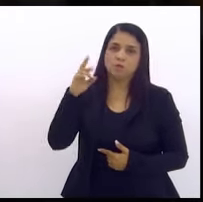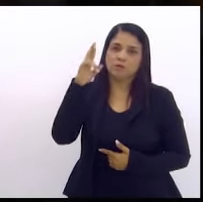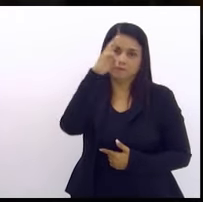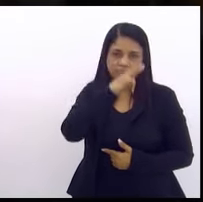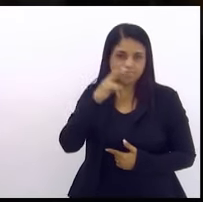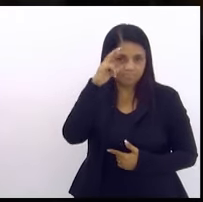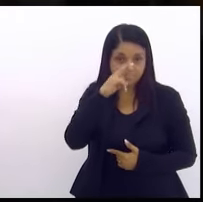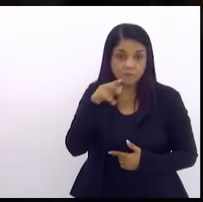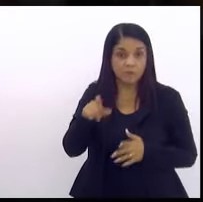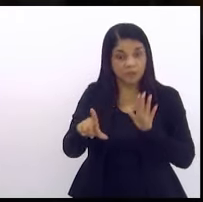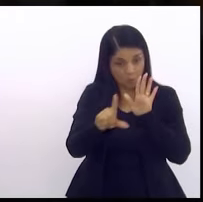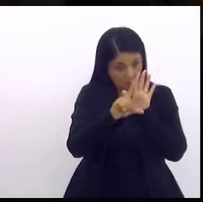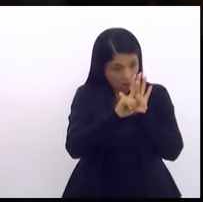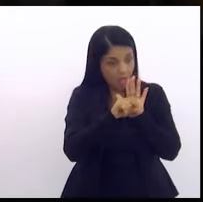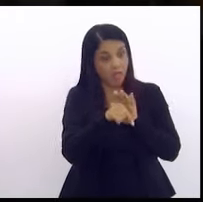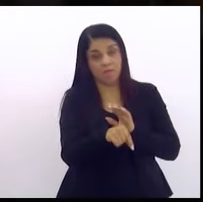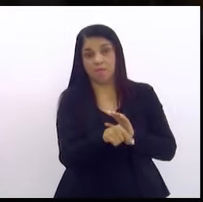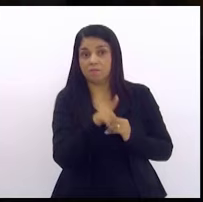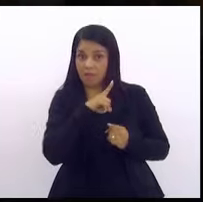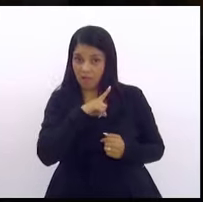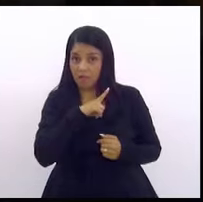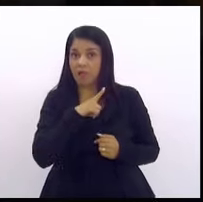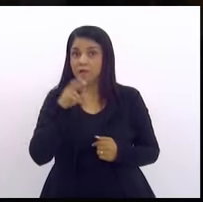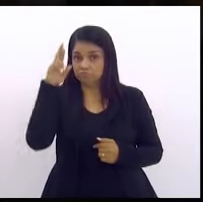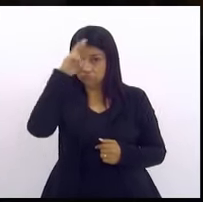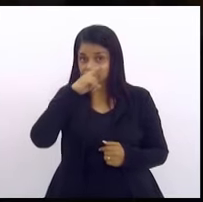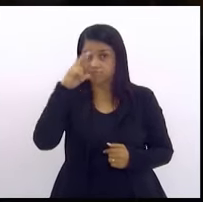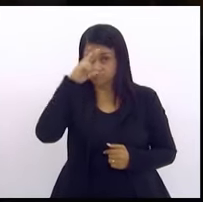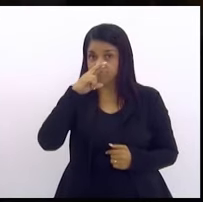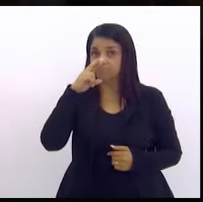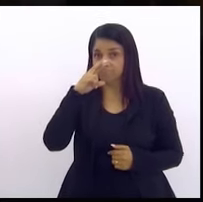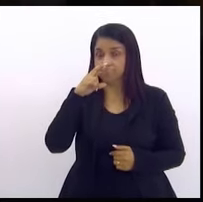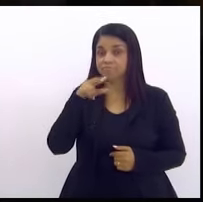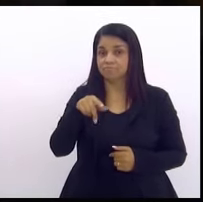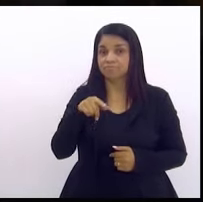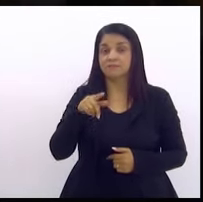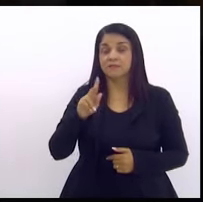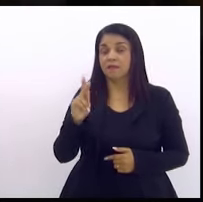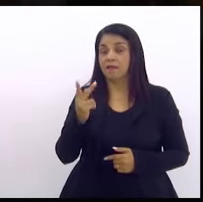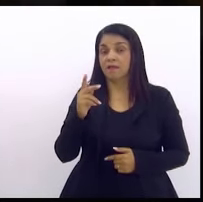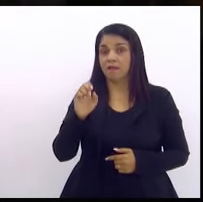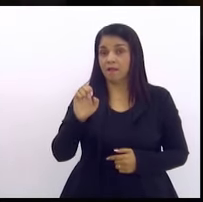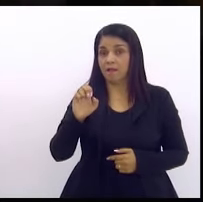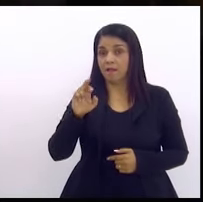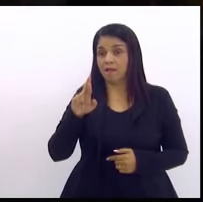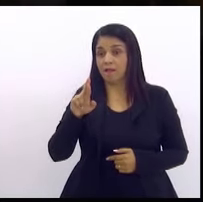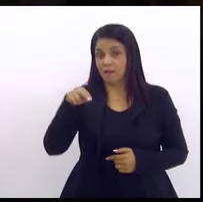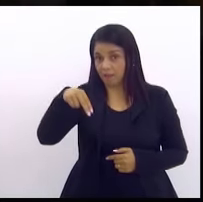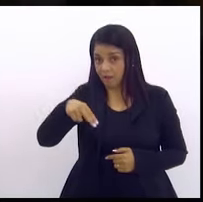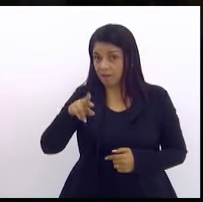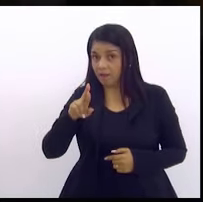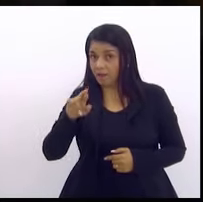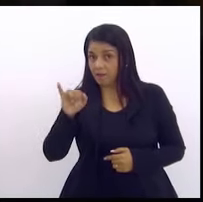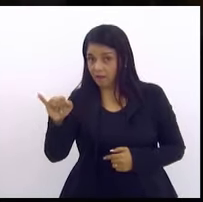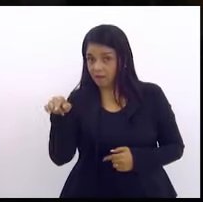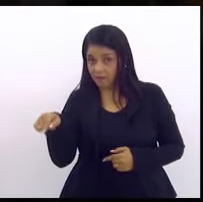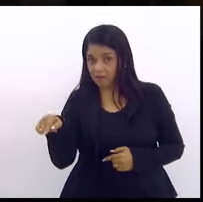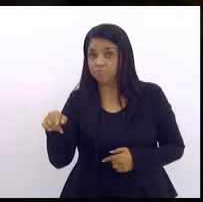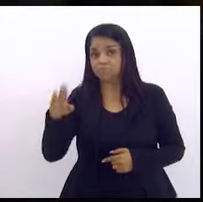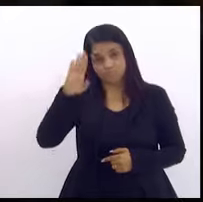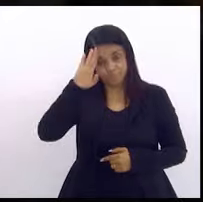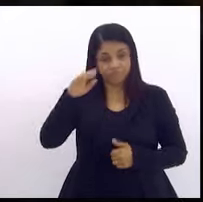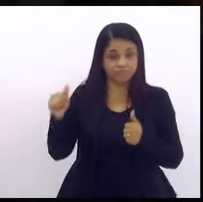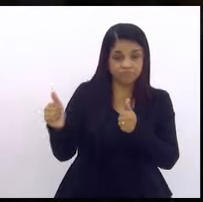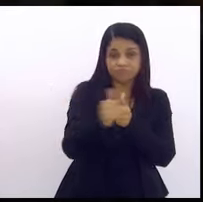lei que diz sobre prioridade de investigação. No caso do menino Henri, teve a prioridade. Mas no caso de